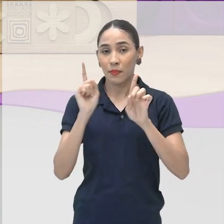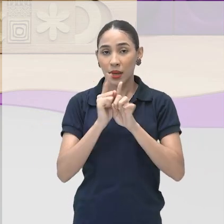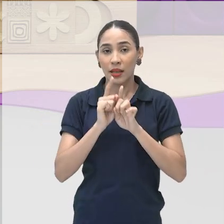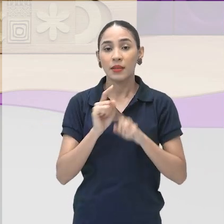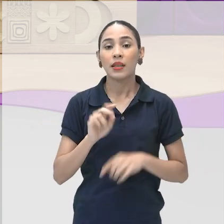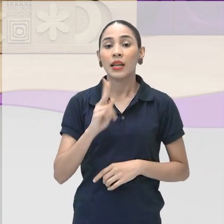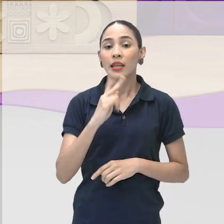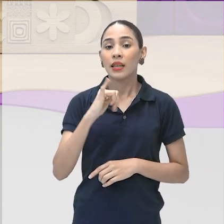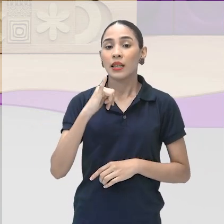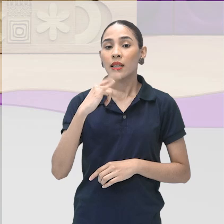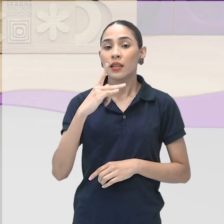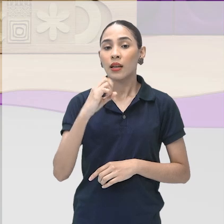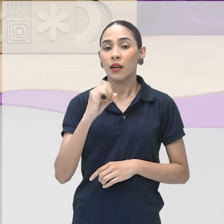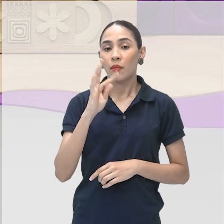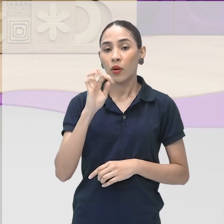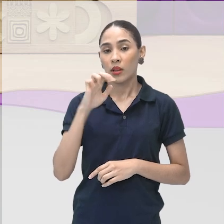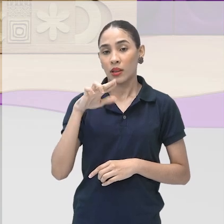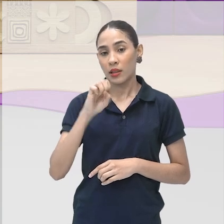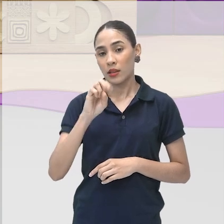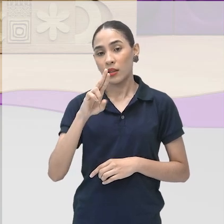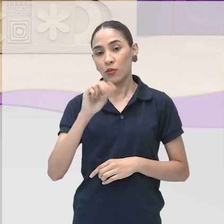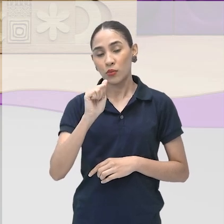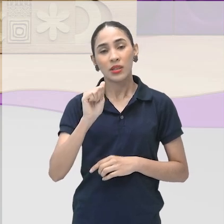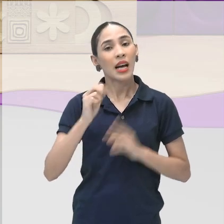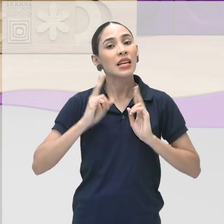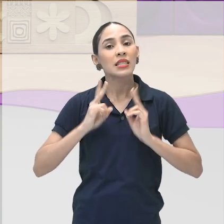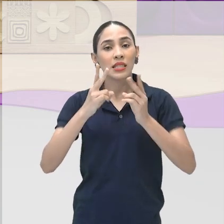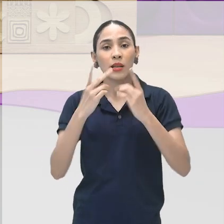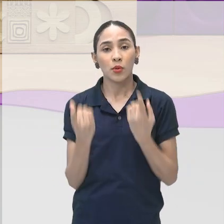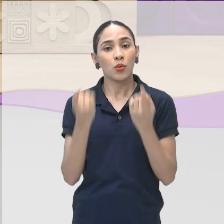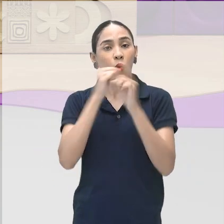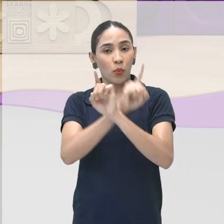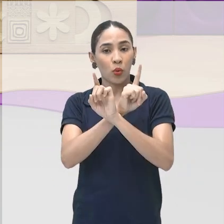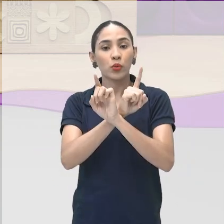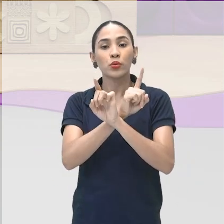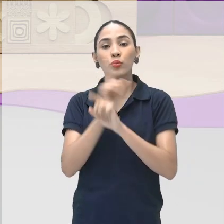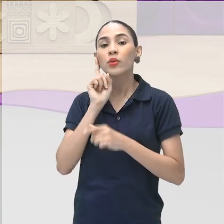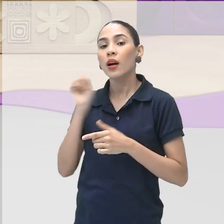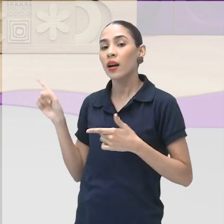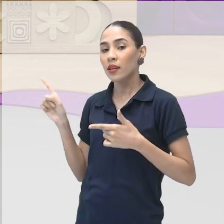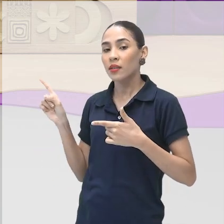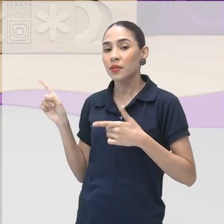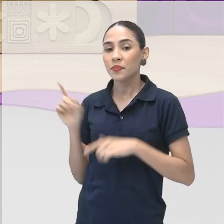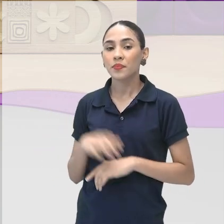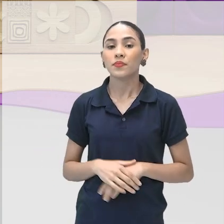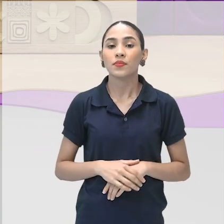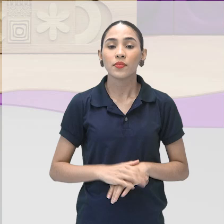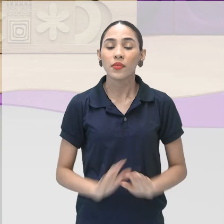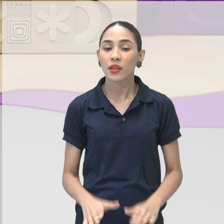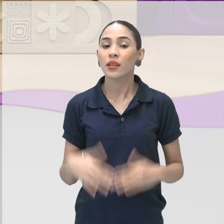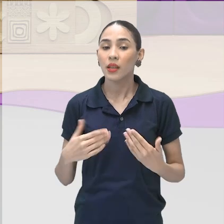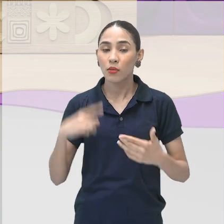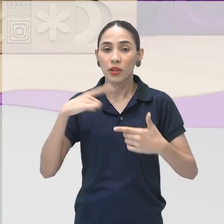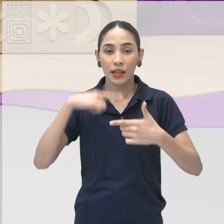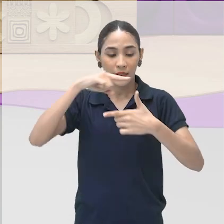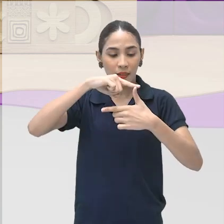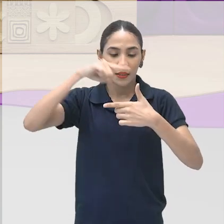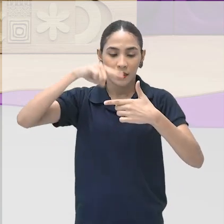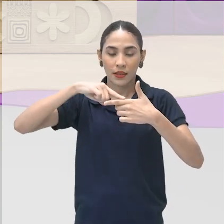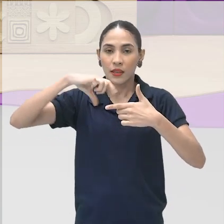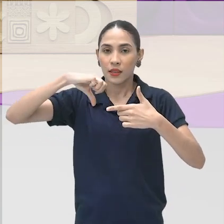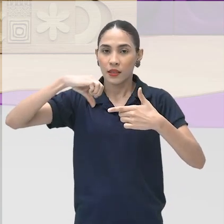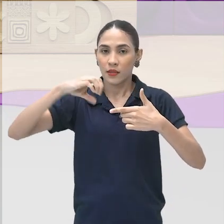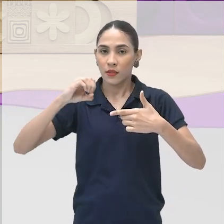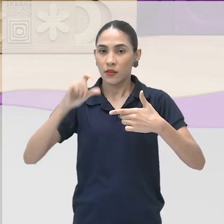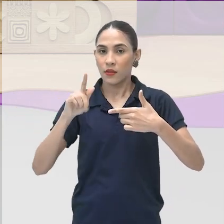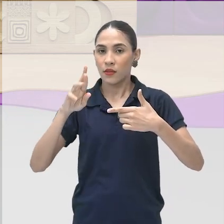hipotenusa é que a hipotenusa, ela sempre vai estar ao lado oposto a esse ângulo, que é o ângulo reto. Então, a gente tem o ângulo reto aqui, o